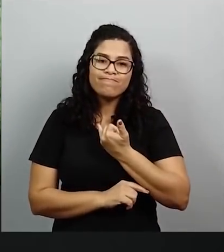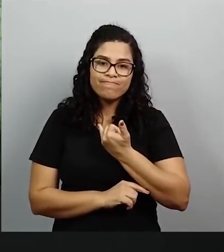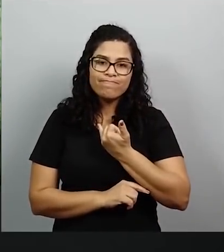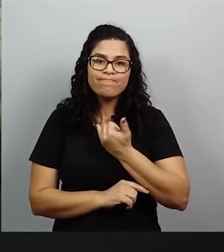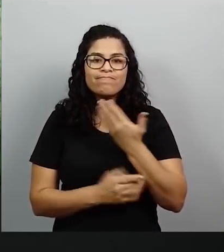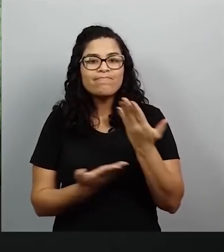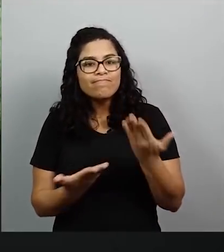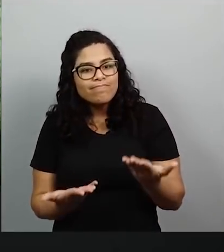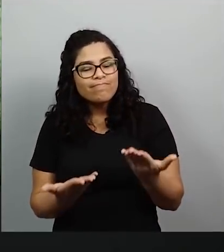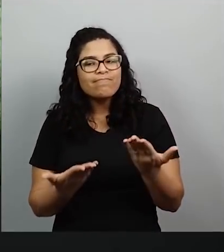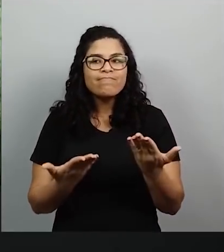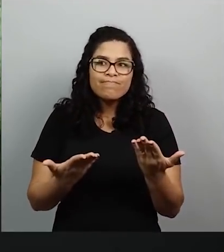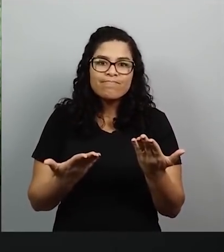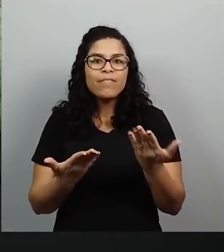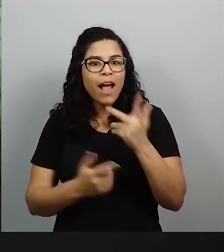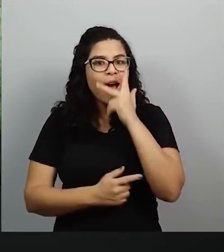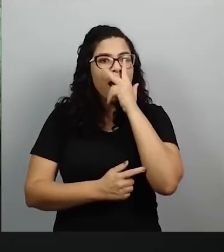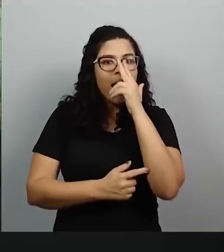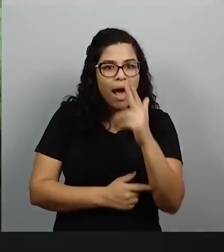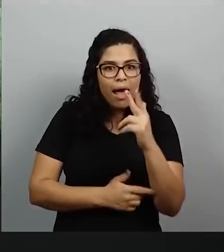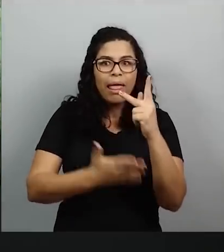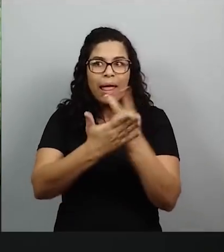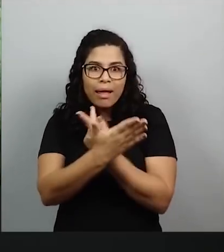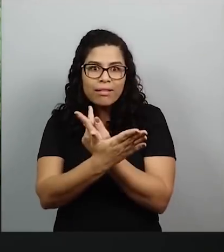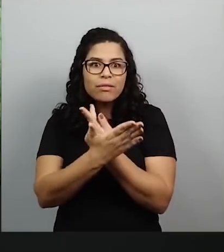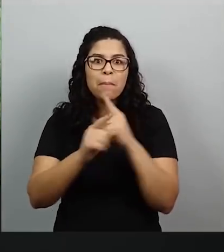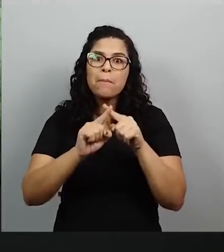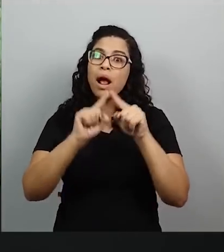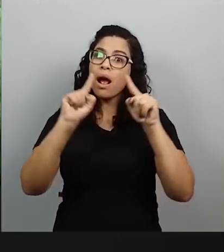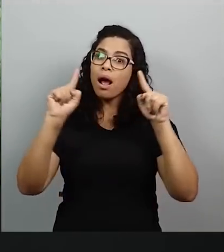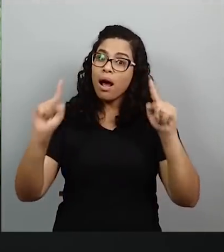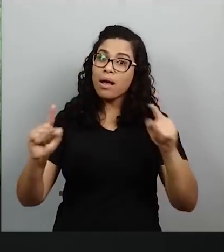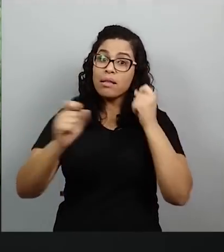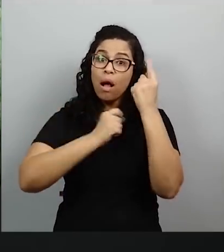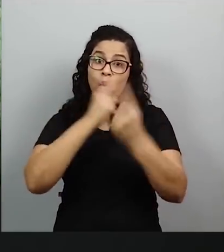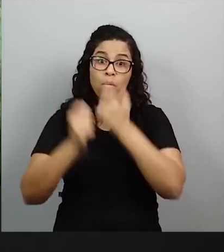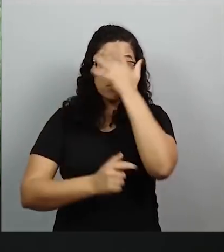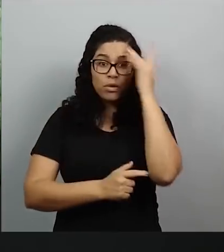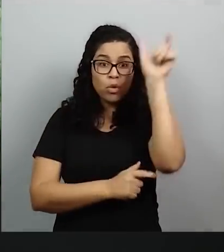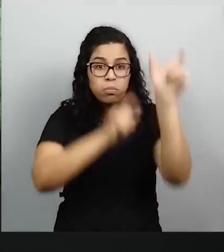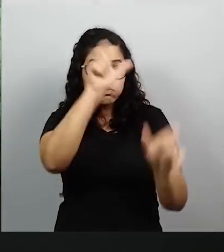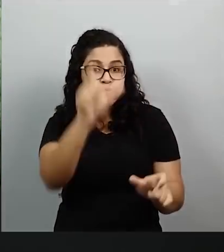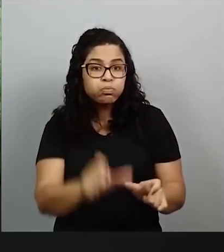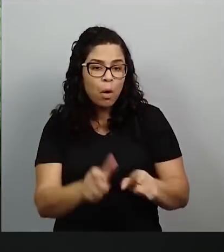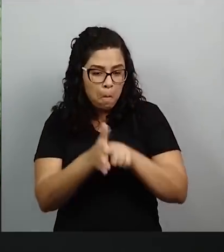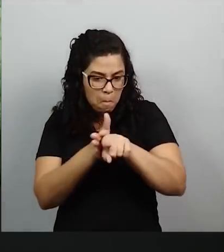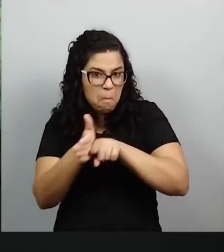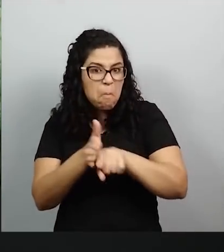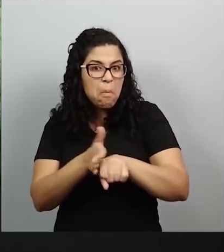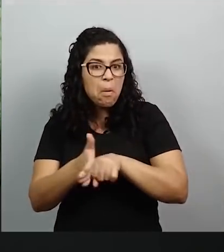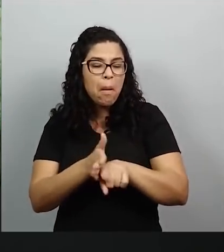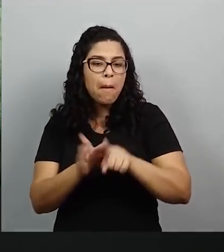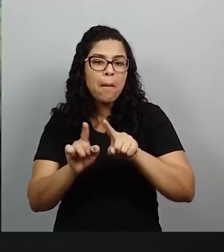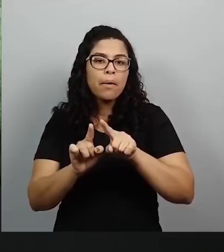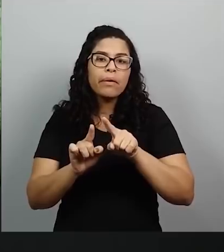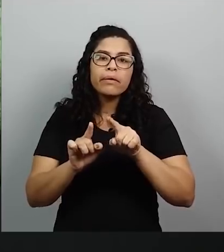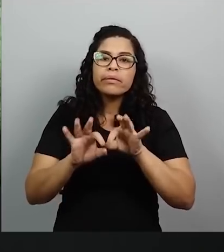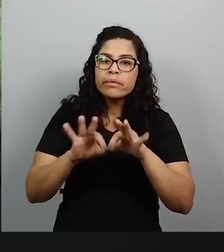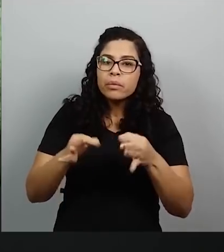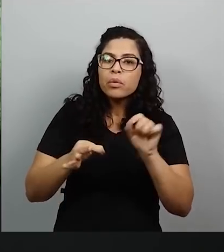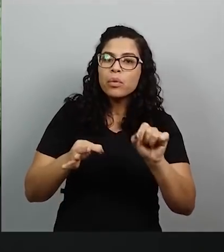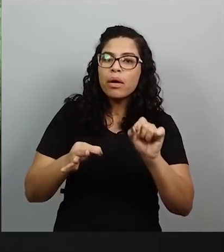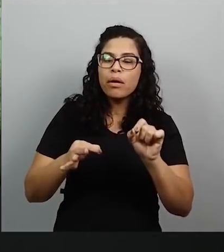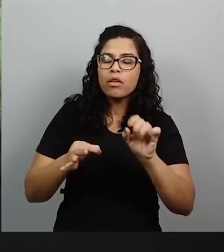acaso, ok? Existem estudiosos, historiográficos que dizem que, na verdade, foi